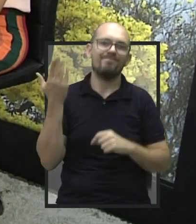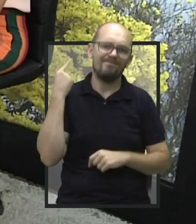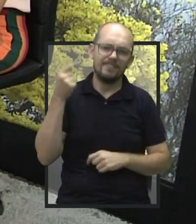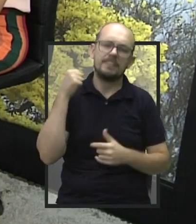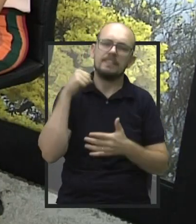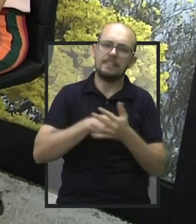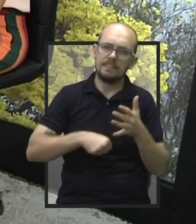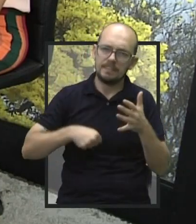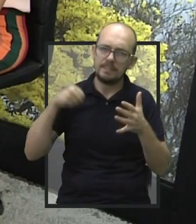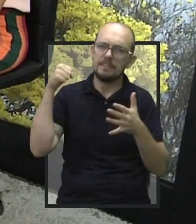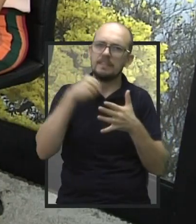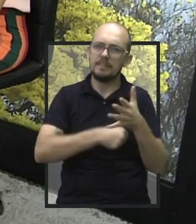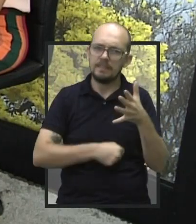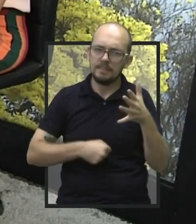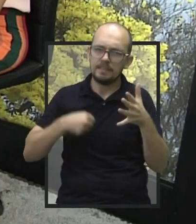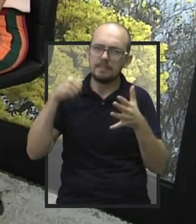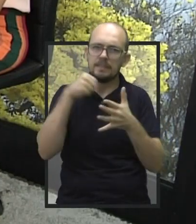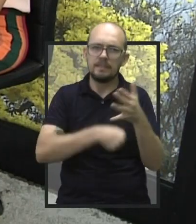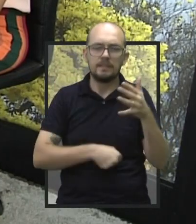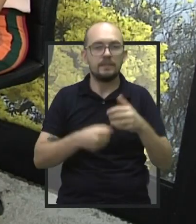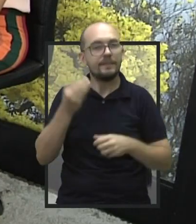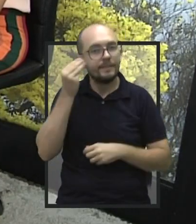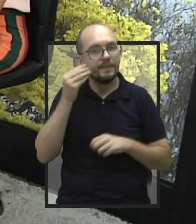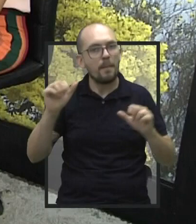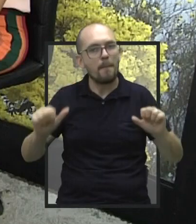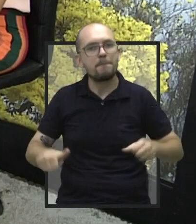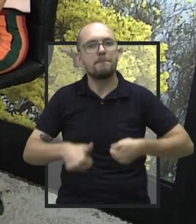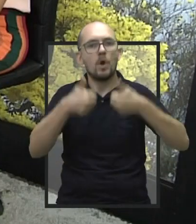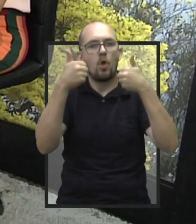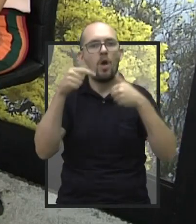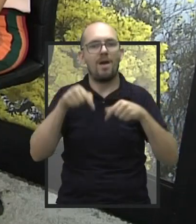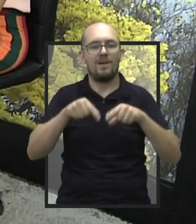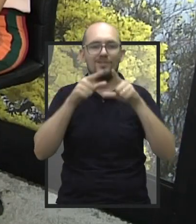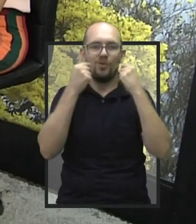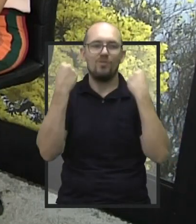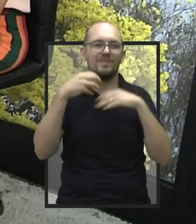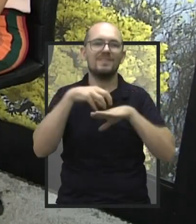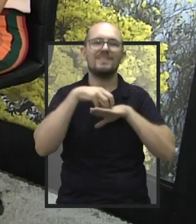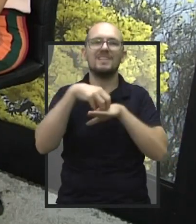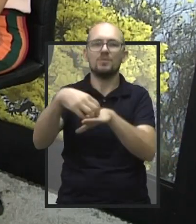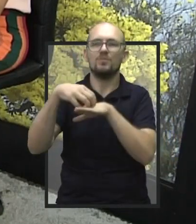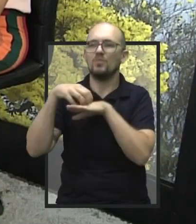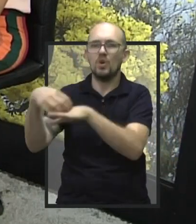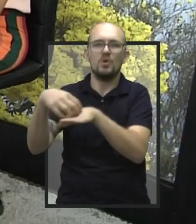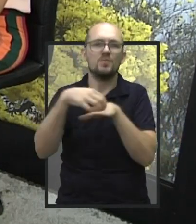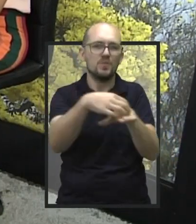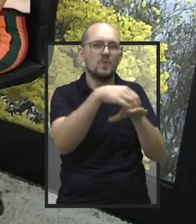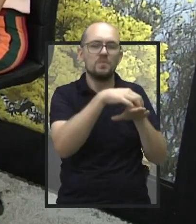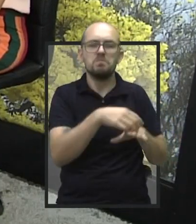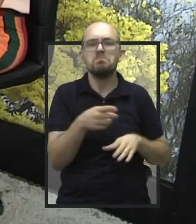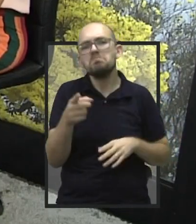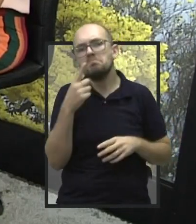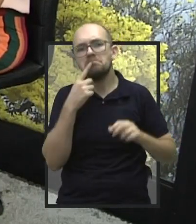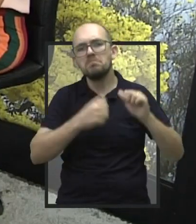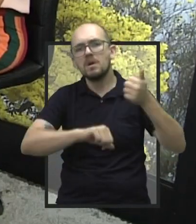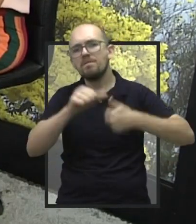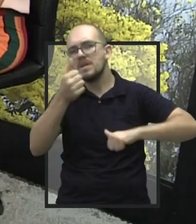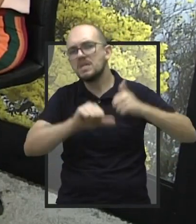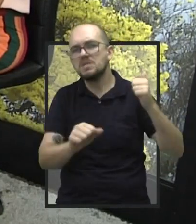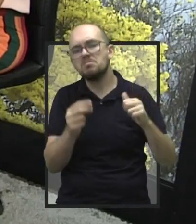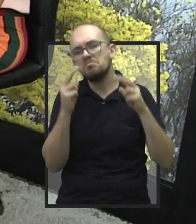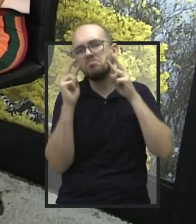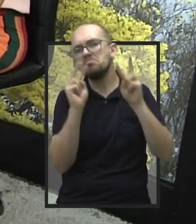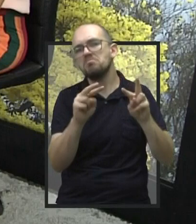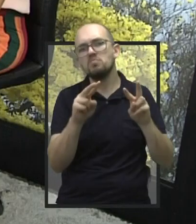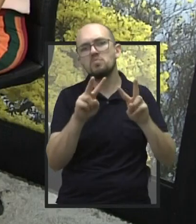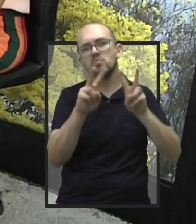do mandato, tem tentado melhorar essa questão do transporte público na cidade. Gostaria que a senhora fizesse uma avaliação, como é que a senhora